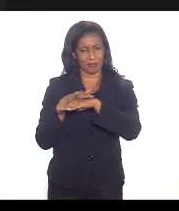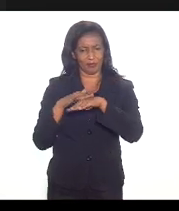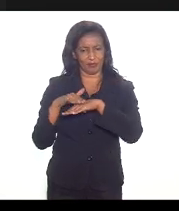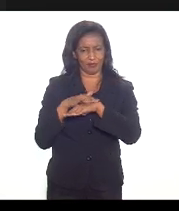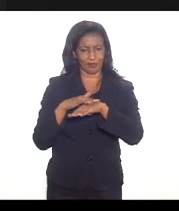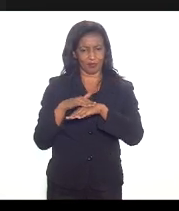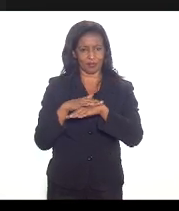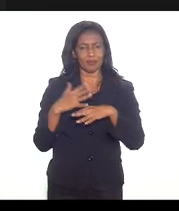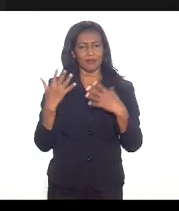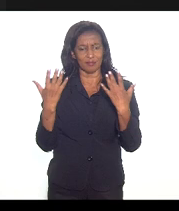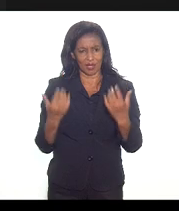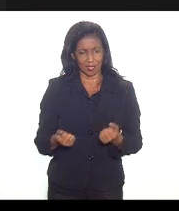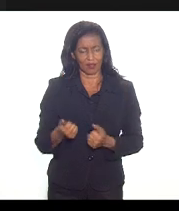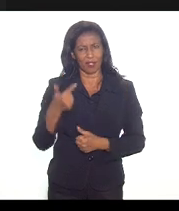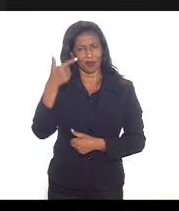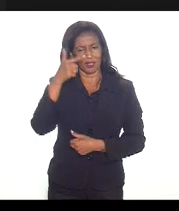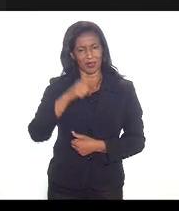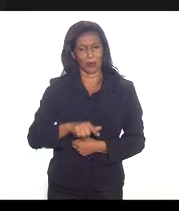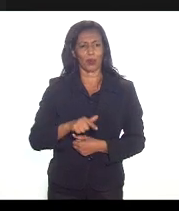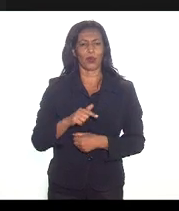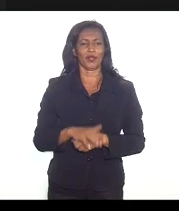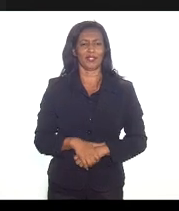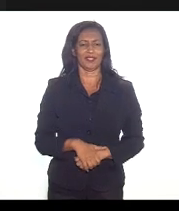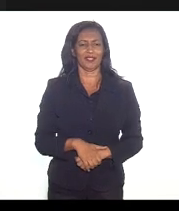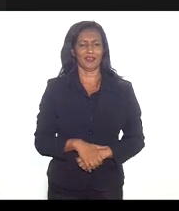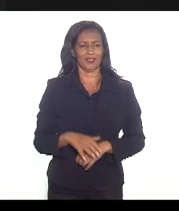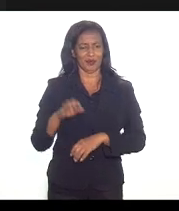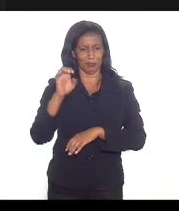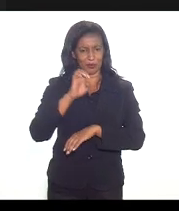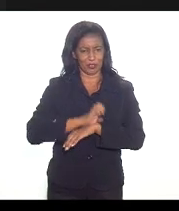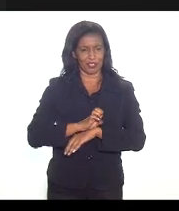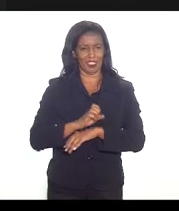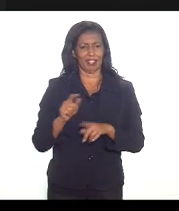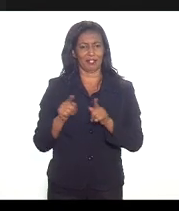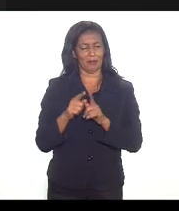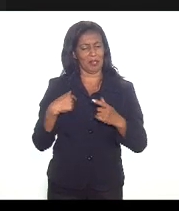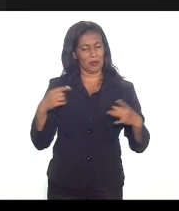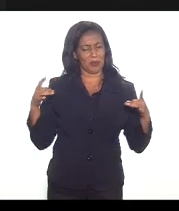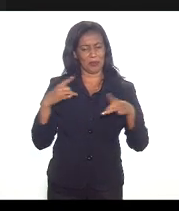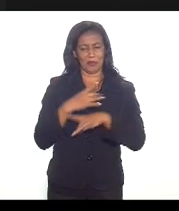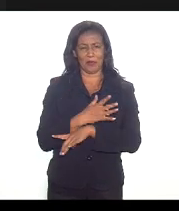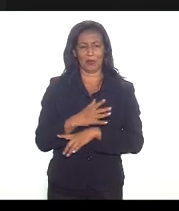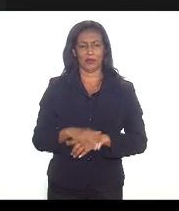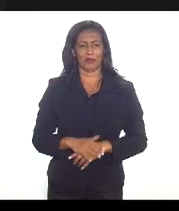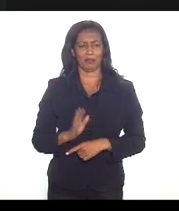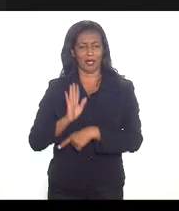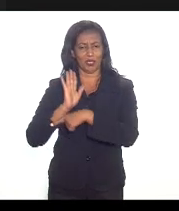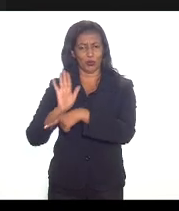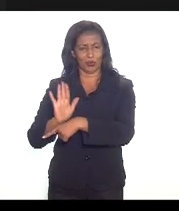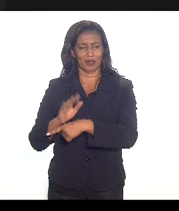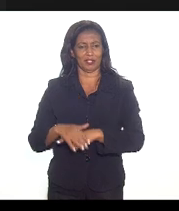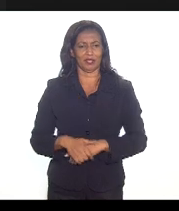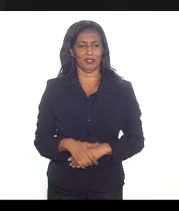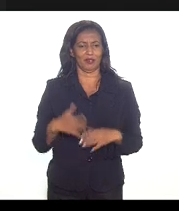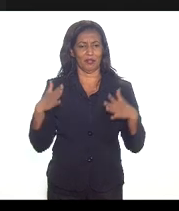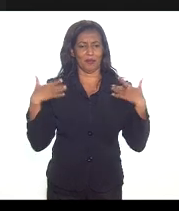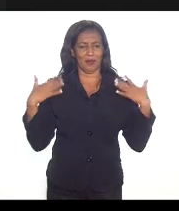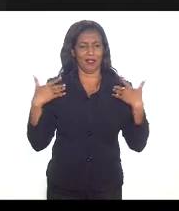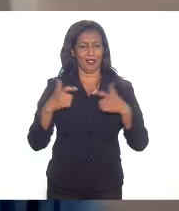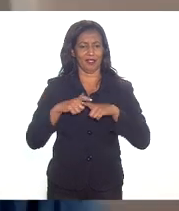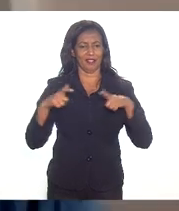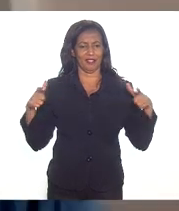E vamos fazer outros, vamos fazer para a região do Estado também. E estou à disposição aí para a gente continuar discutindo o Estado do Rio de Janeiro. É uma alegria muito